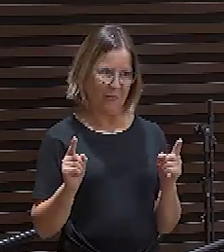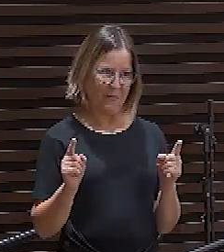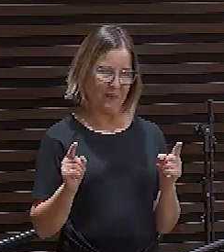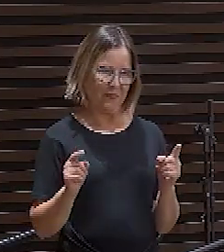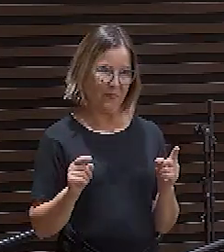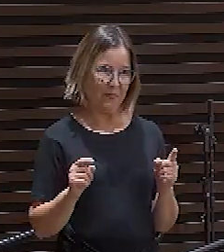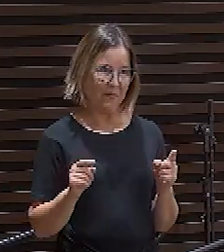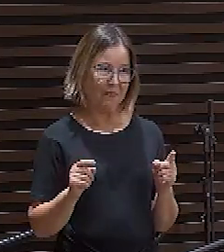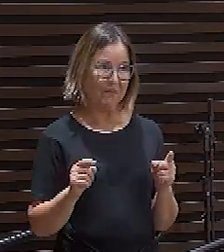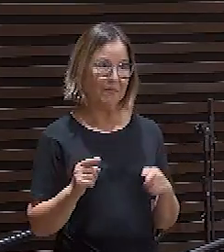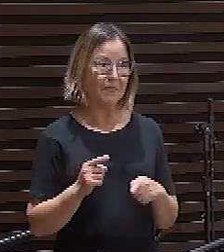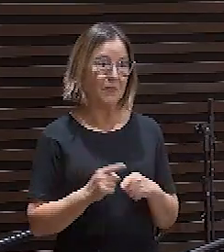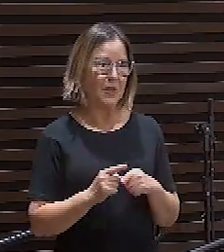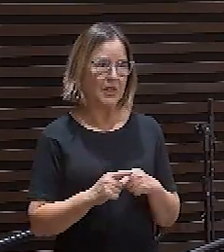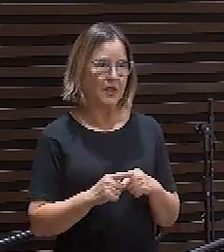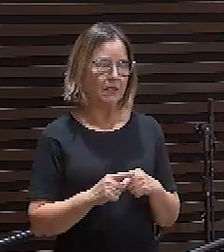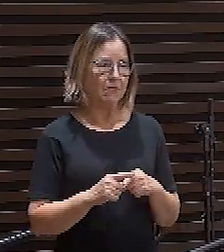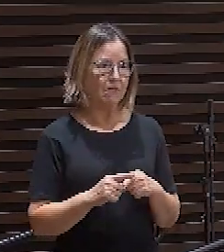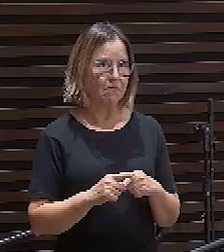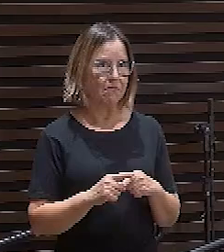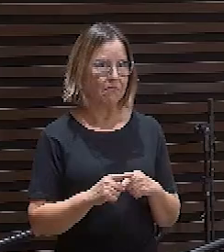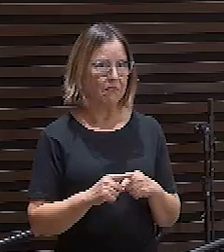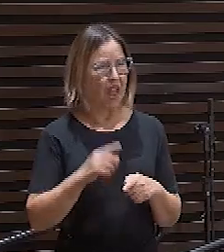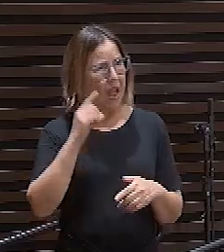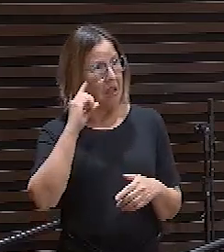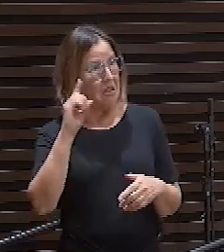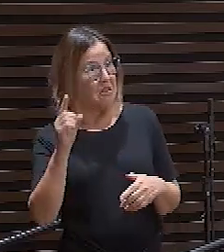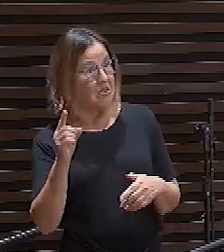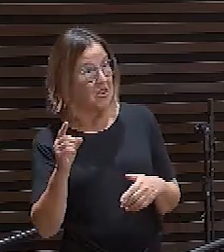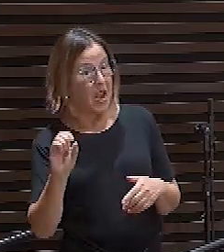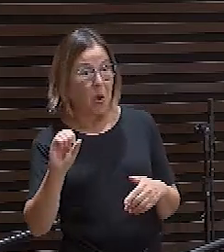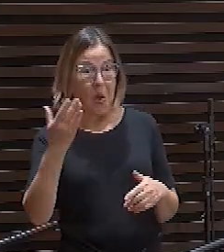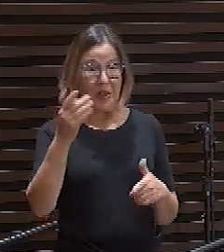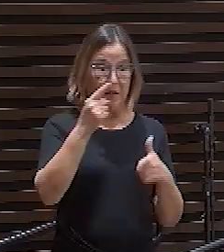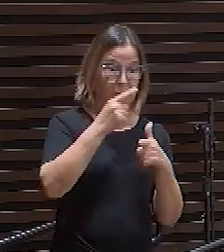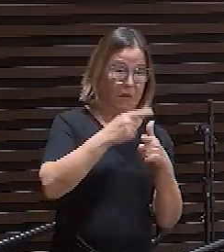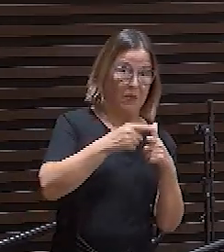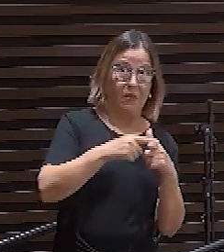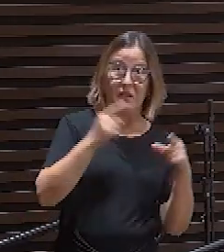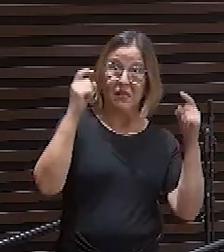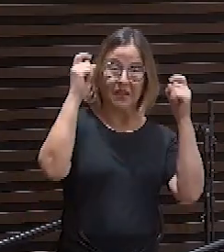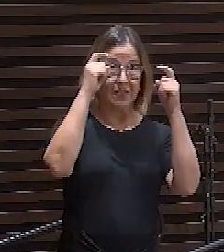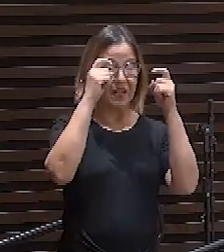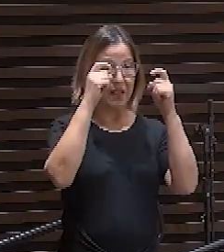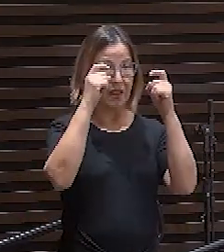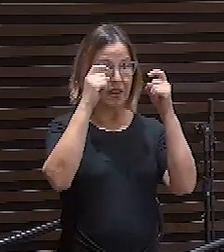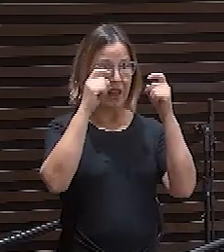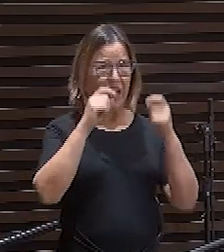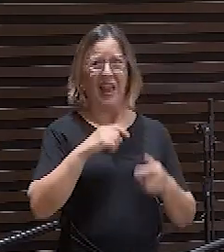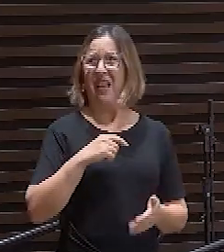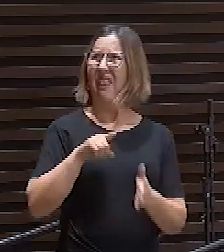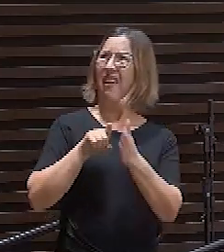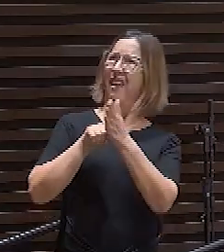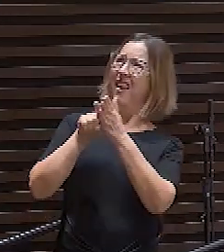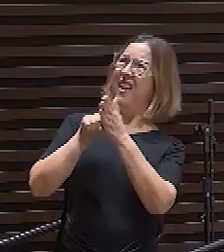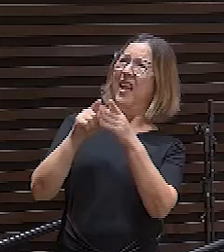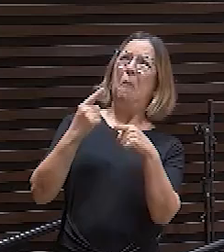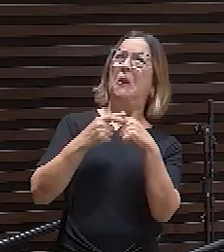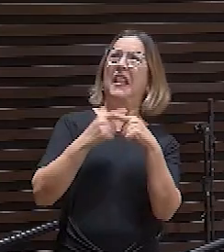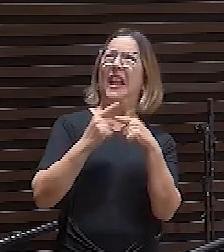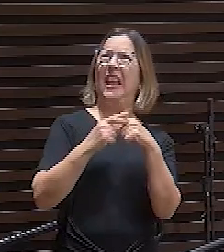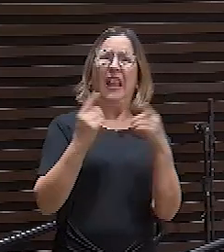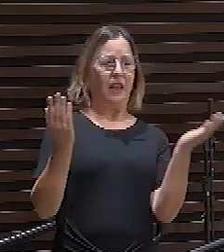vem a tribulação, de repente vem a dificuldade. Ah, bom, aí eu já quero questionar Deus, porque não é assim que nós